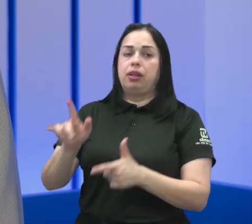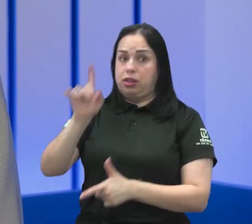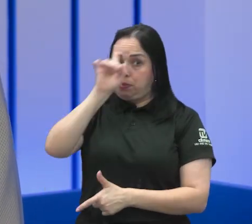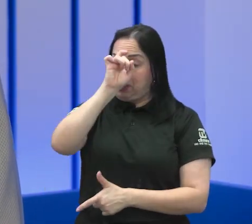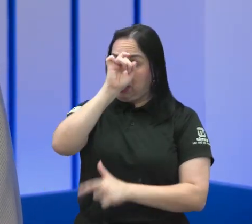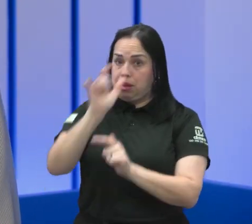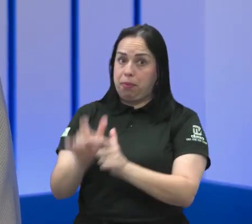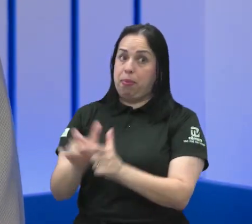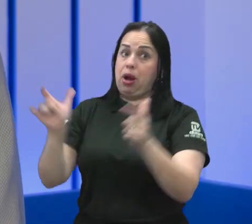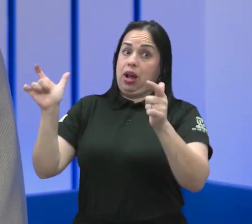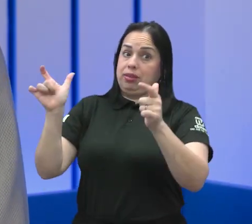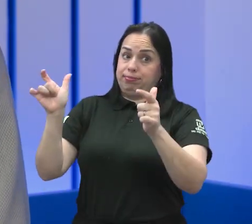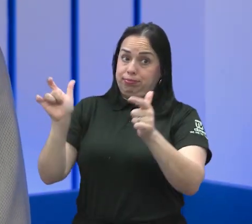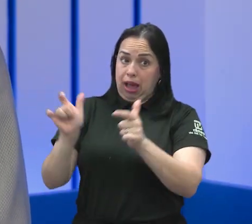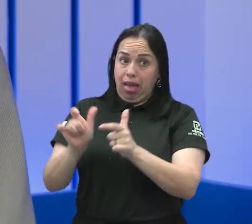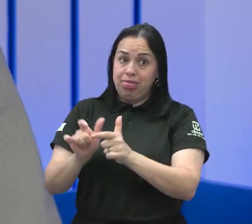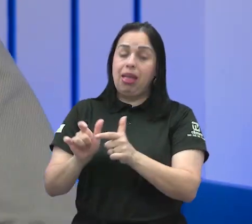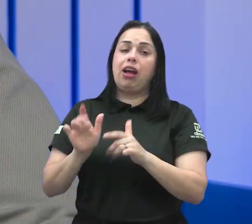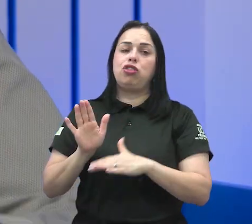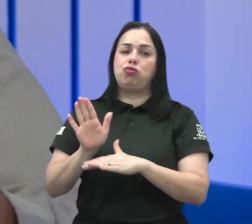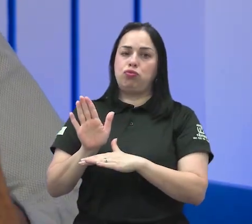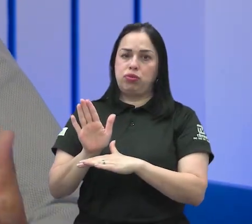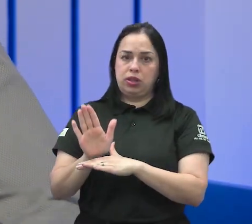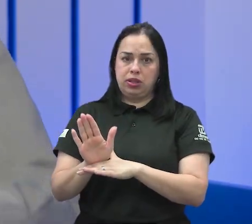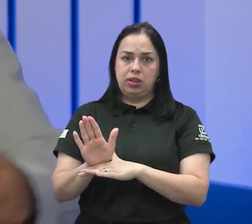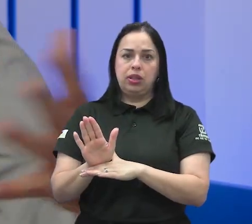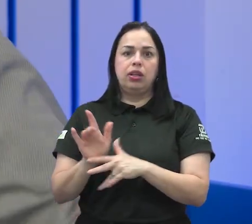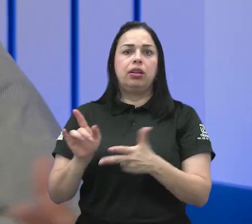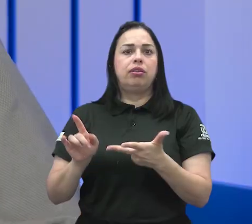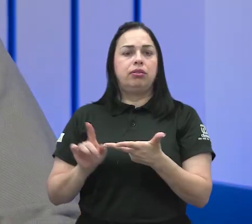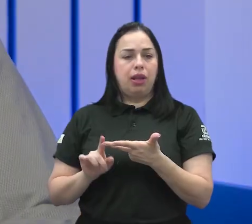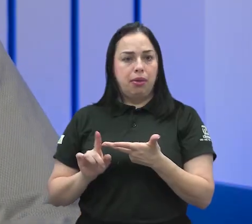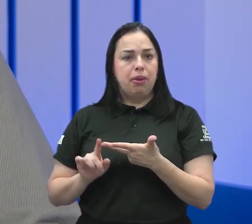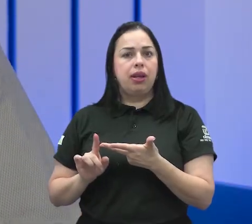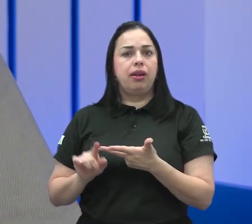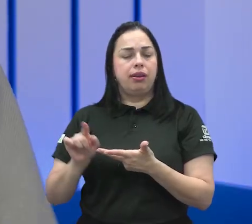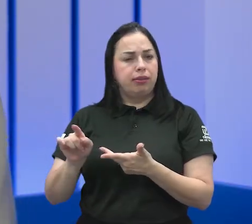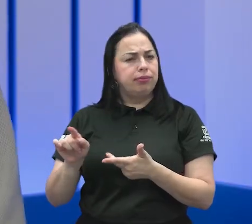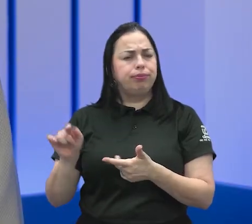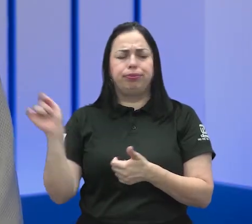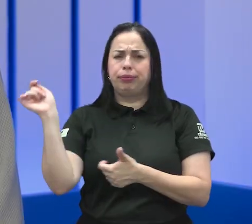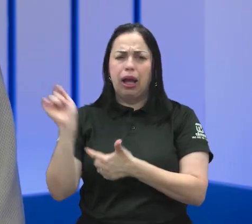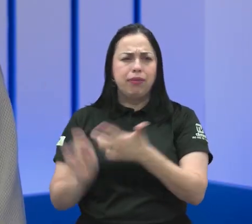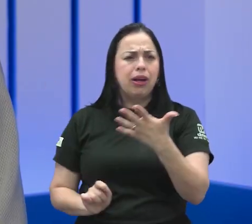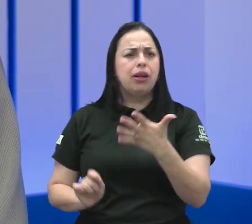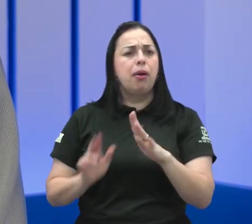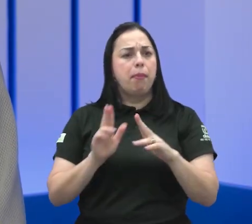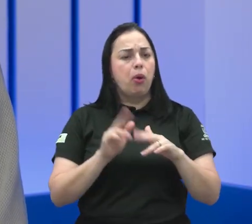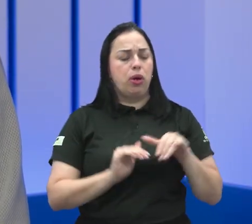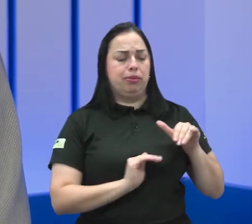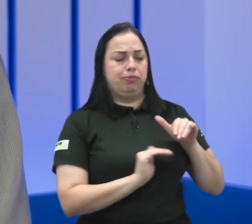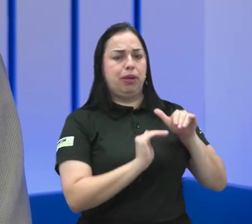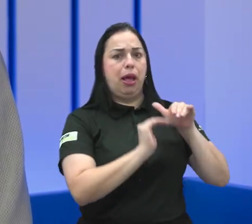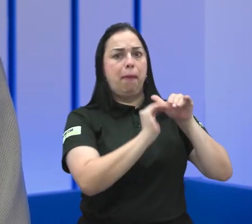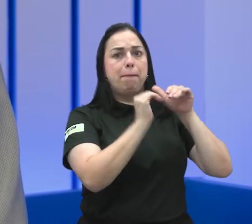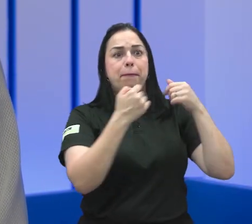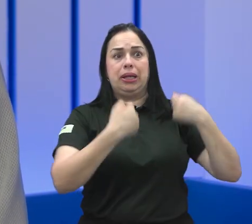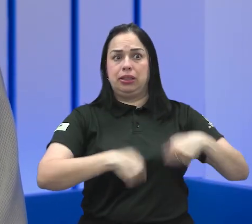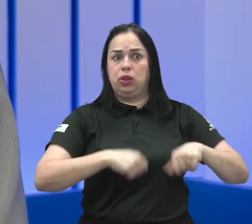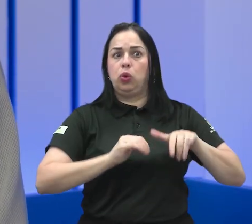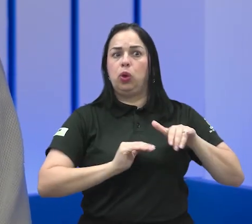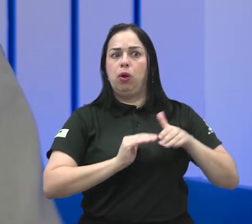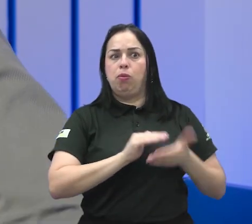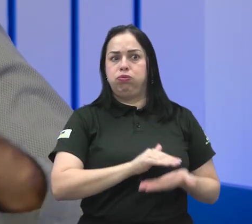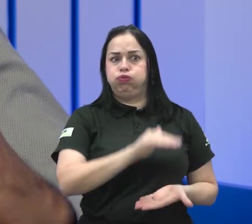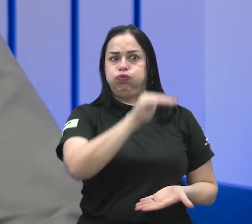grande porte, hospitais de pequeno porte, até hospitais porta aberta para trauma, né? Então é por isso que os nossos estoques realmente têm que